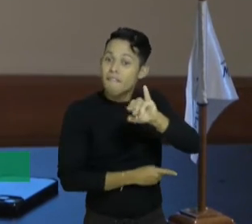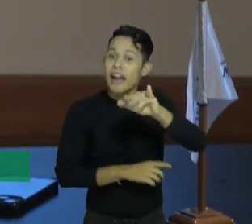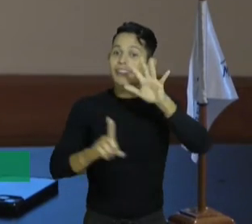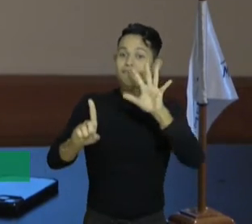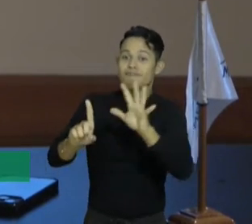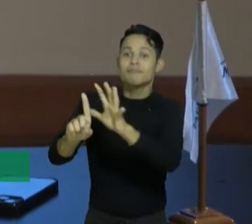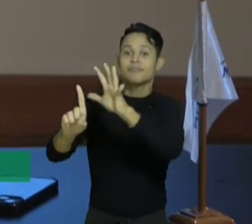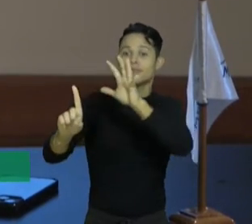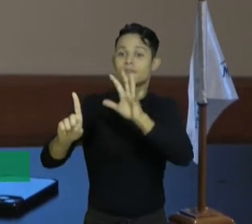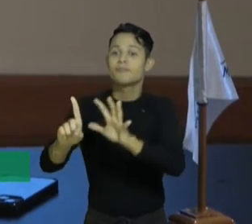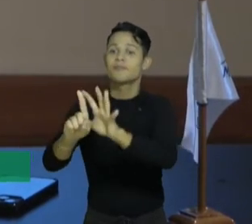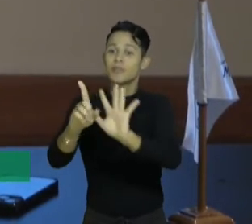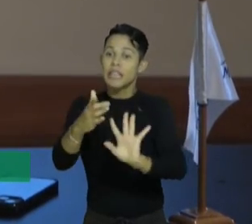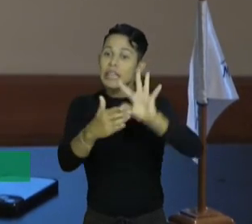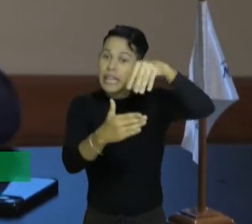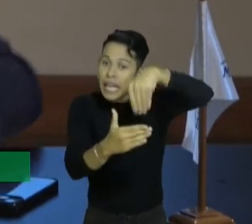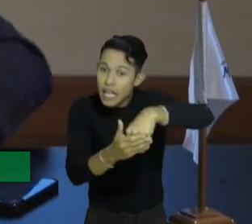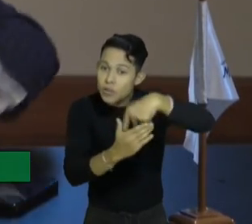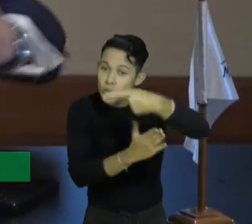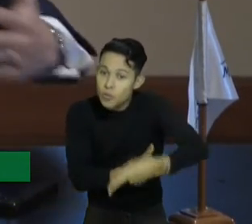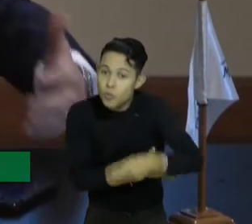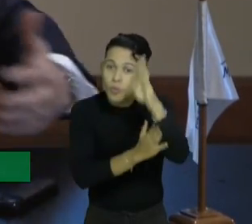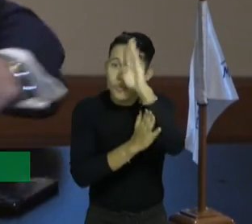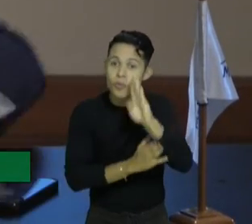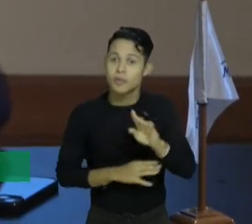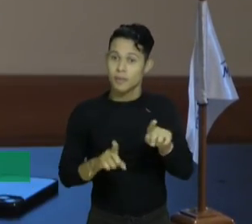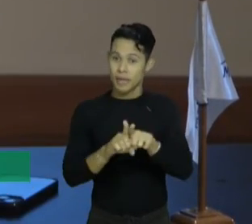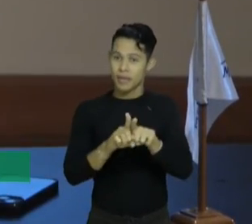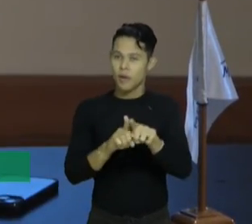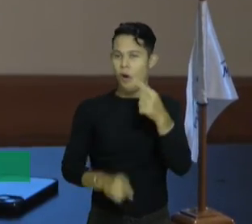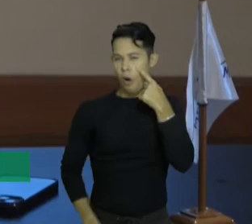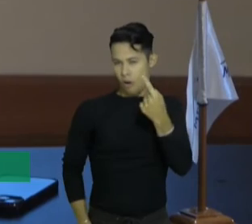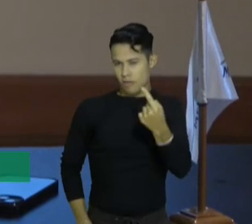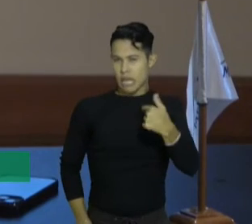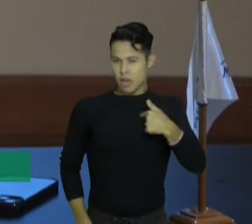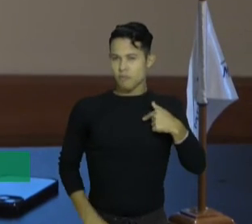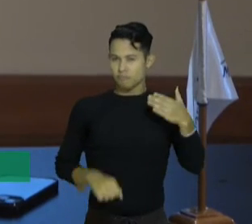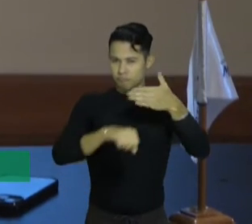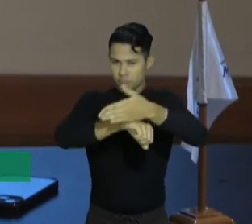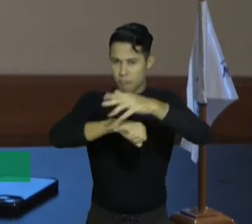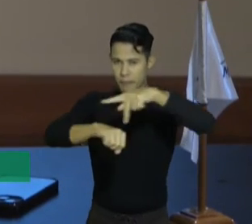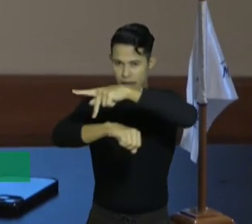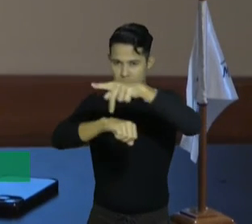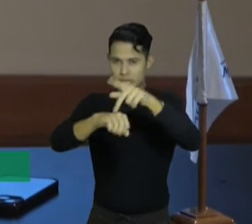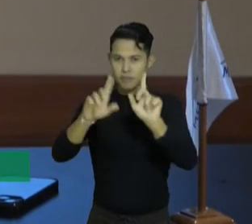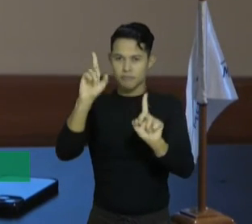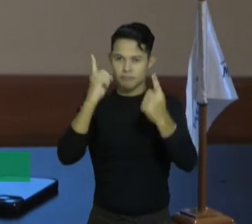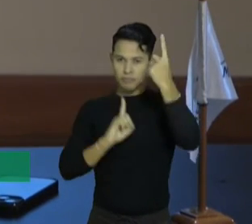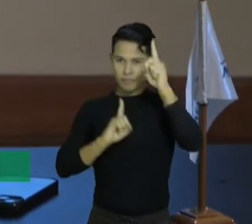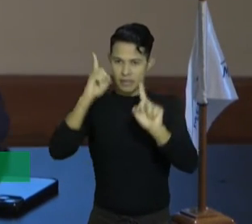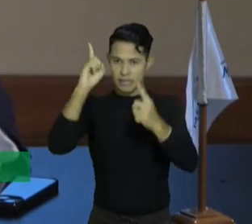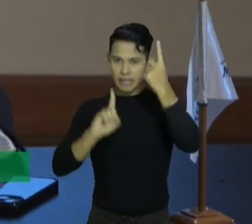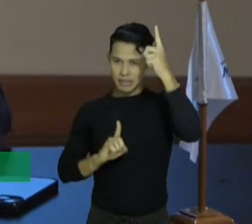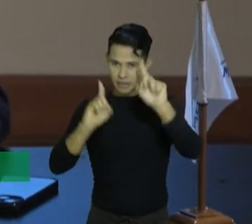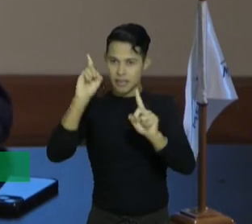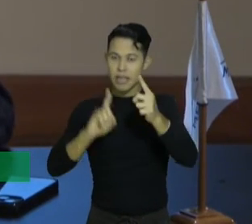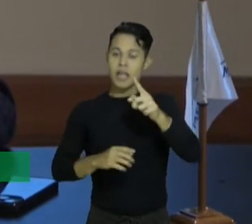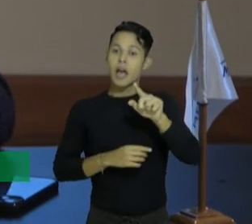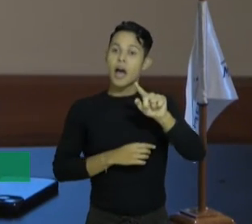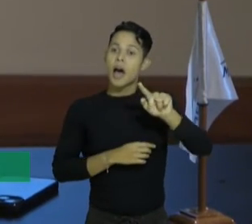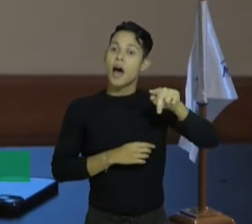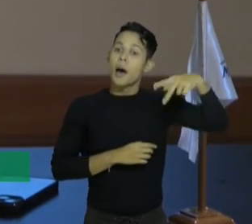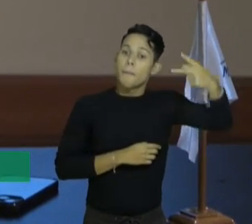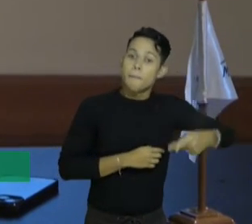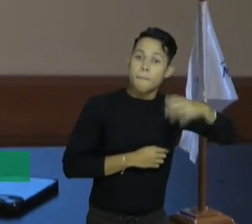interno por qu E aí um exemplo claro eu tava no Chile e entrou em vigor o acordo de livre comércio do Brasil Esse é só do Brasil e do